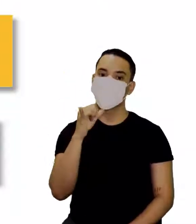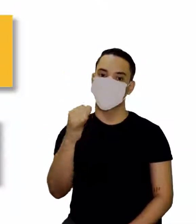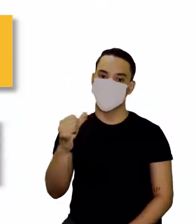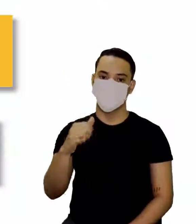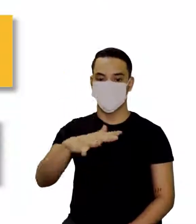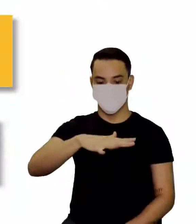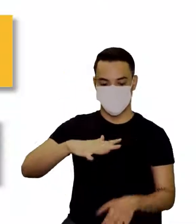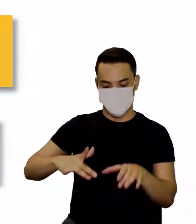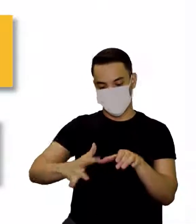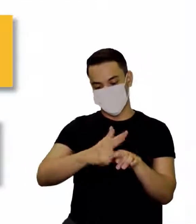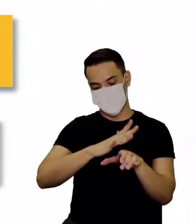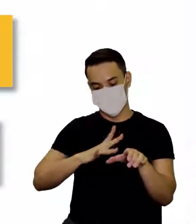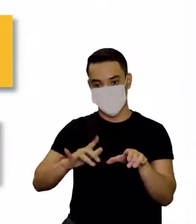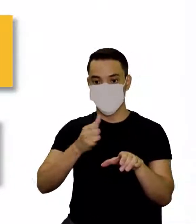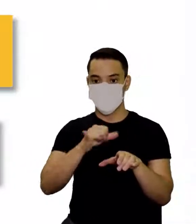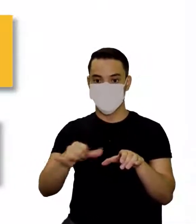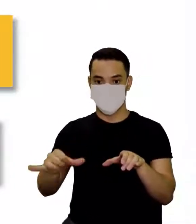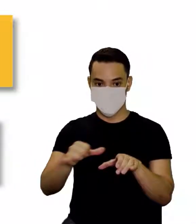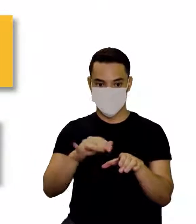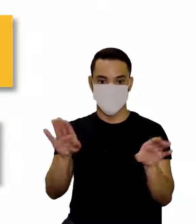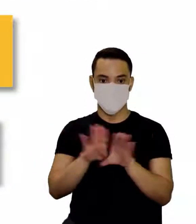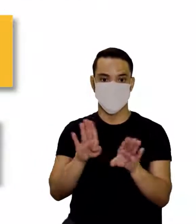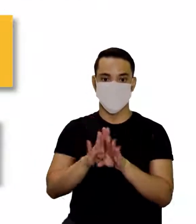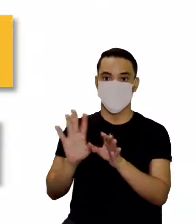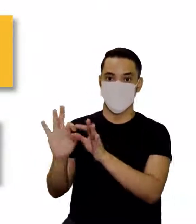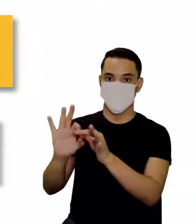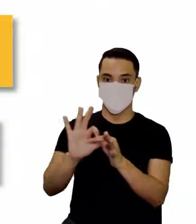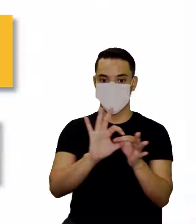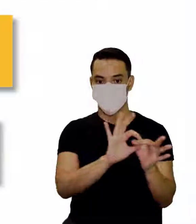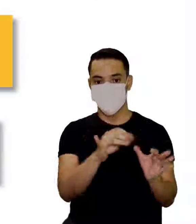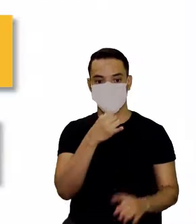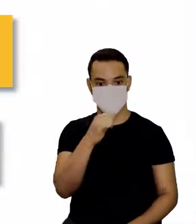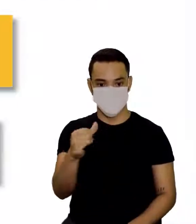corrente elétrica e tensão elétrica. São conteúdos bem